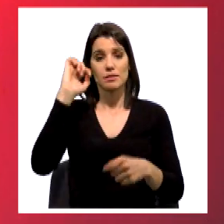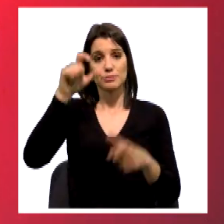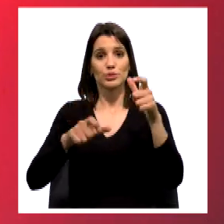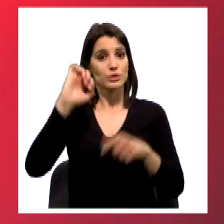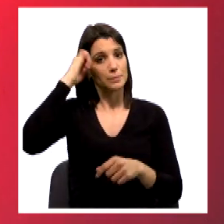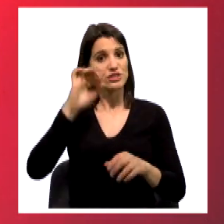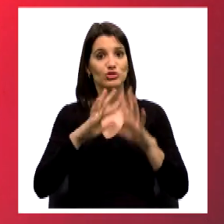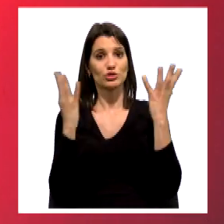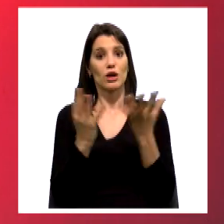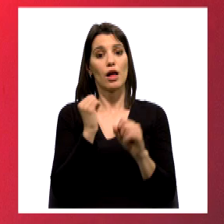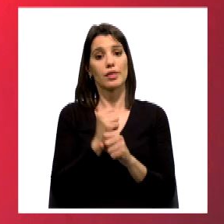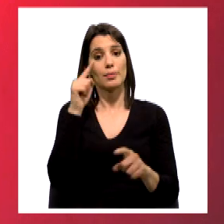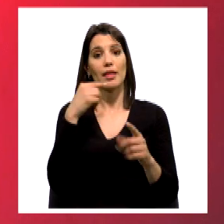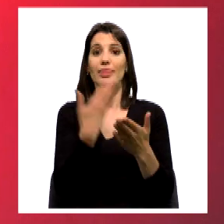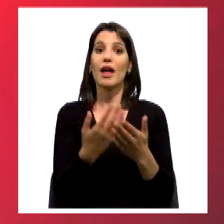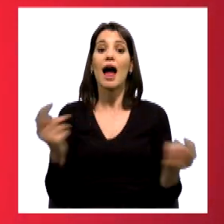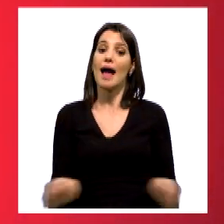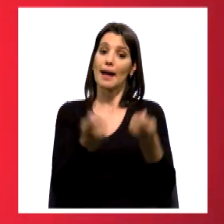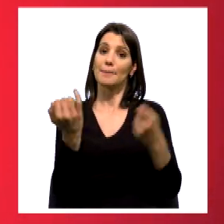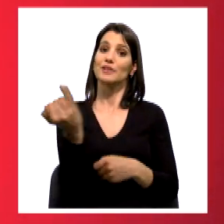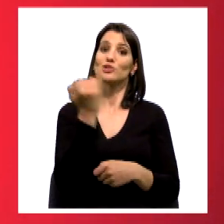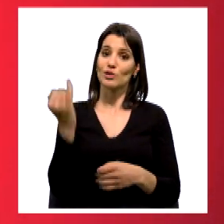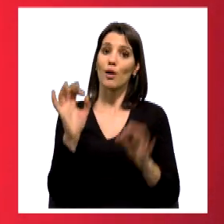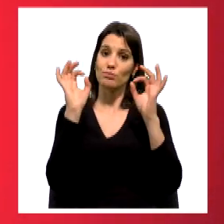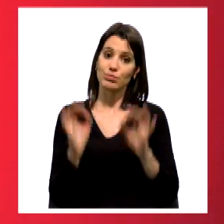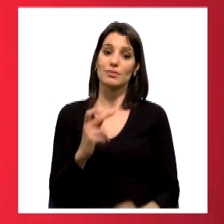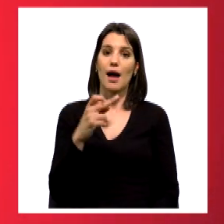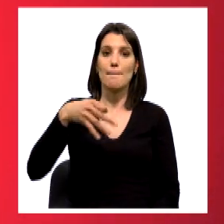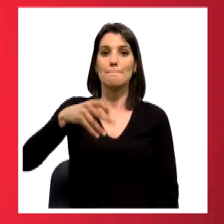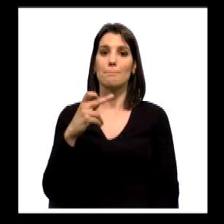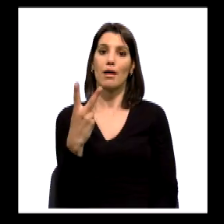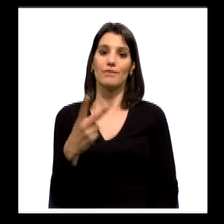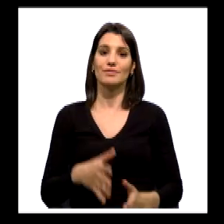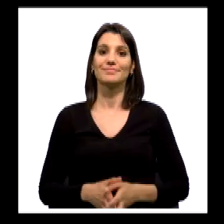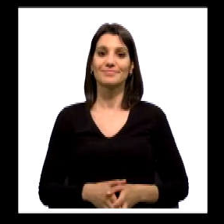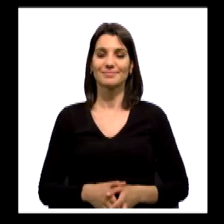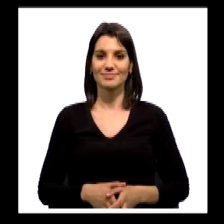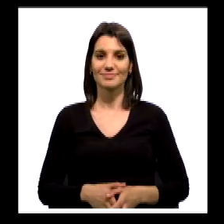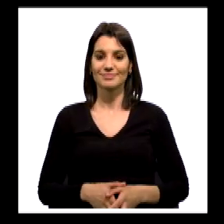às vítimas no geral e o nosso trabalho saiu como uma campanha institucional da APAV.